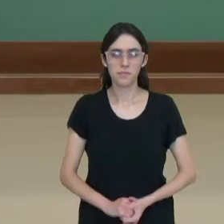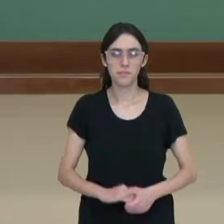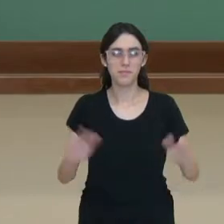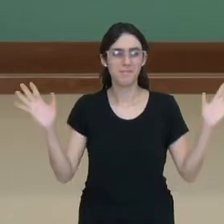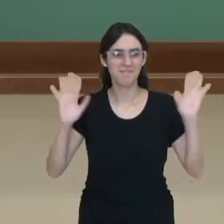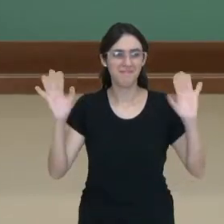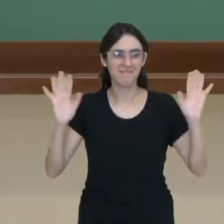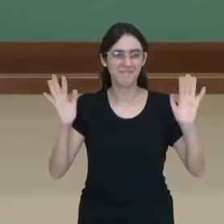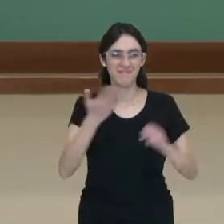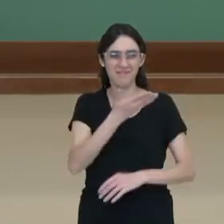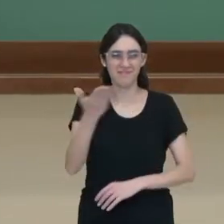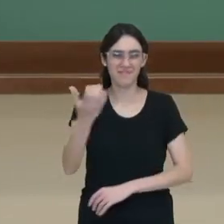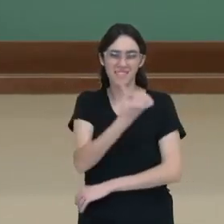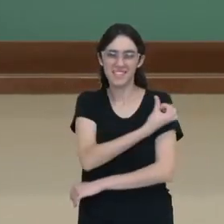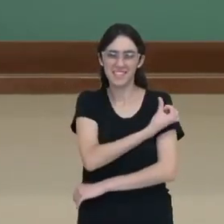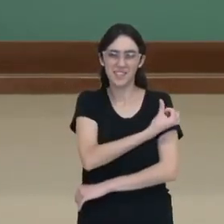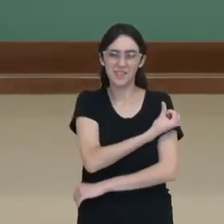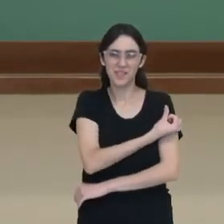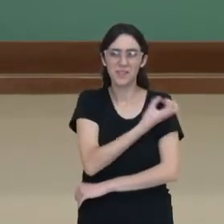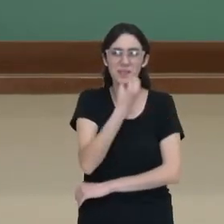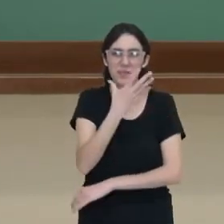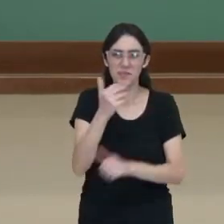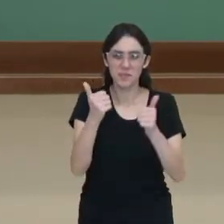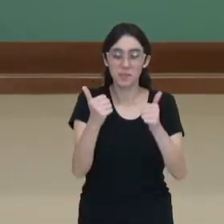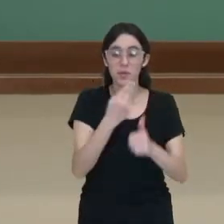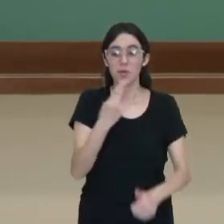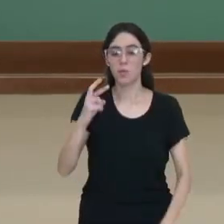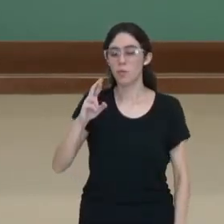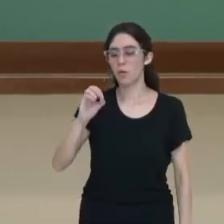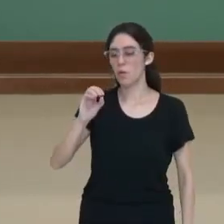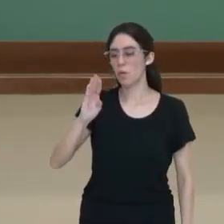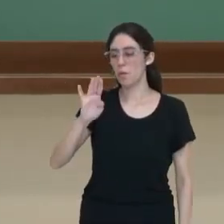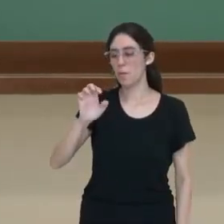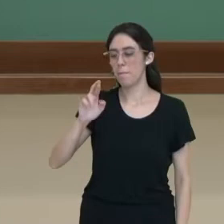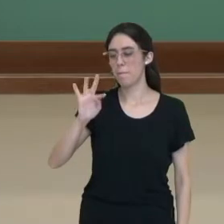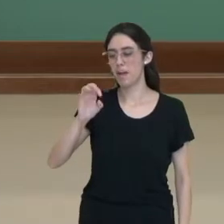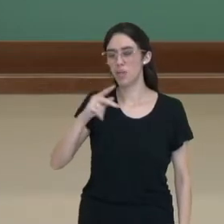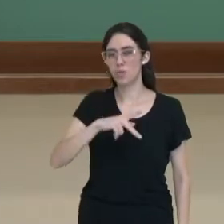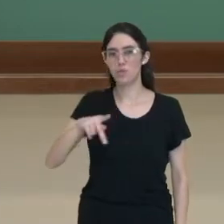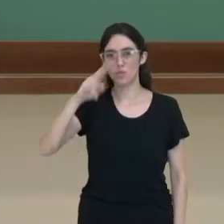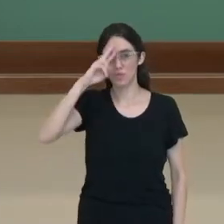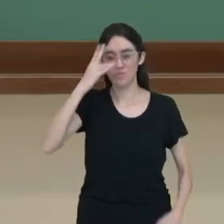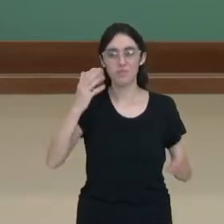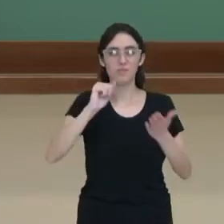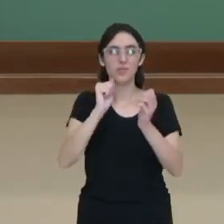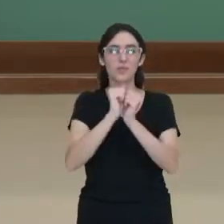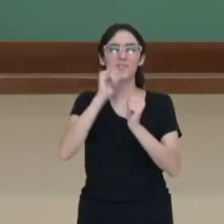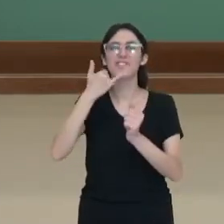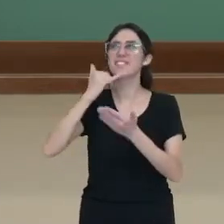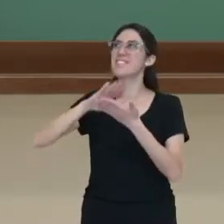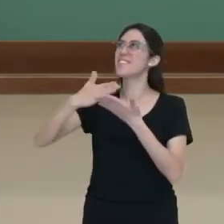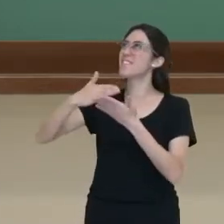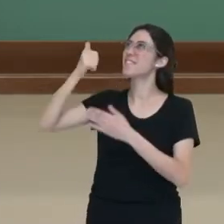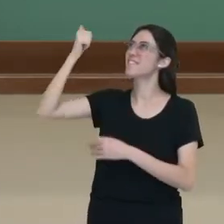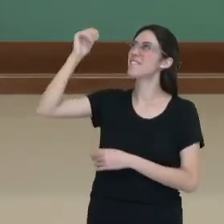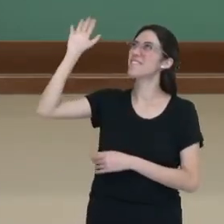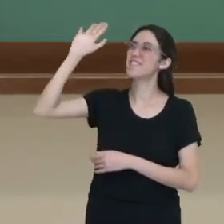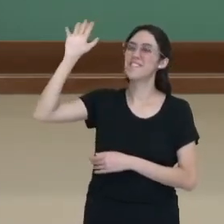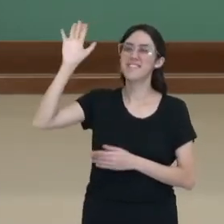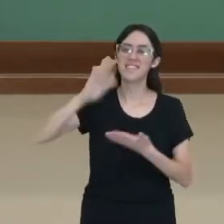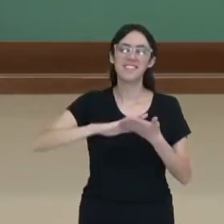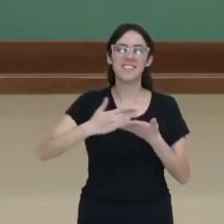Fala, galerinha do sexto ano, tudo bem? Sou o professor Roberto Falcione, professor de História. Junto conosco, professora Jéssica, fazendo